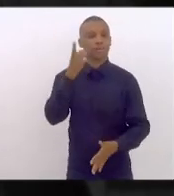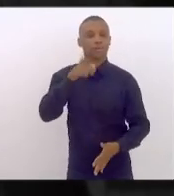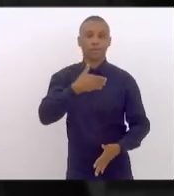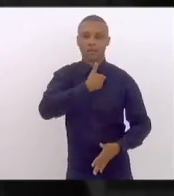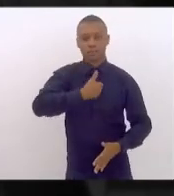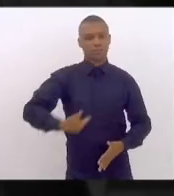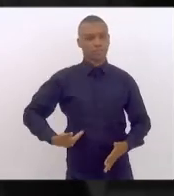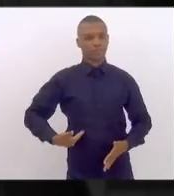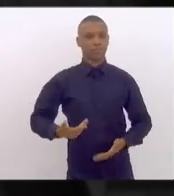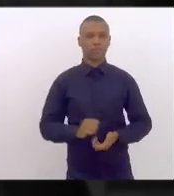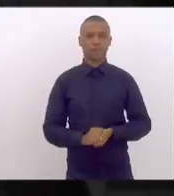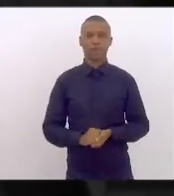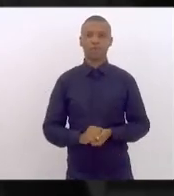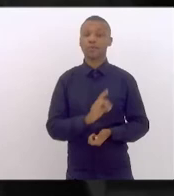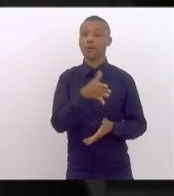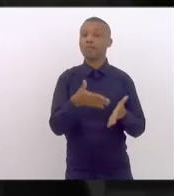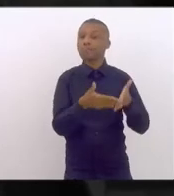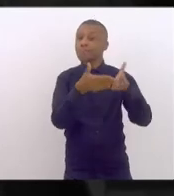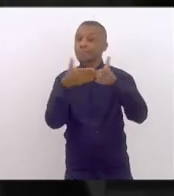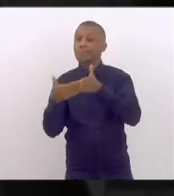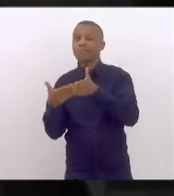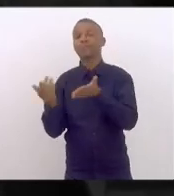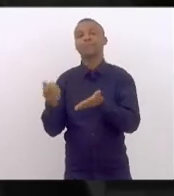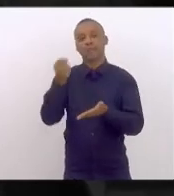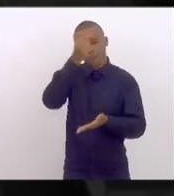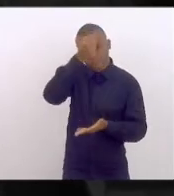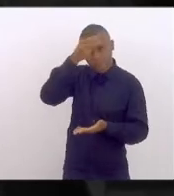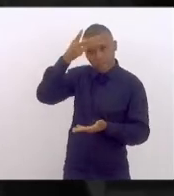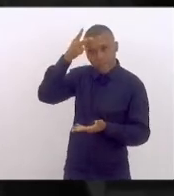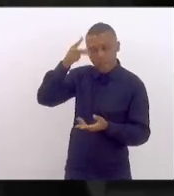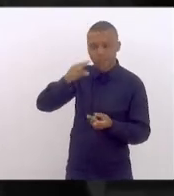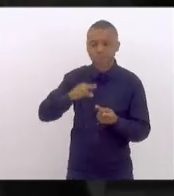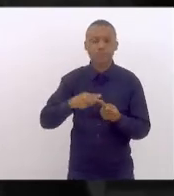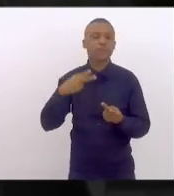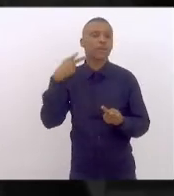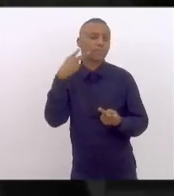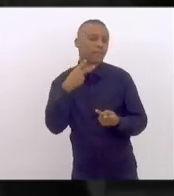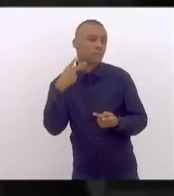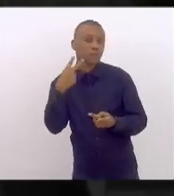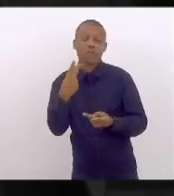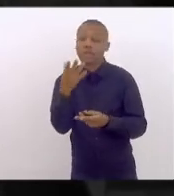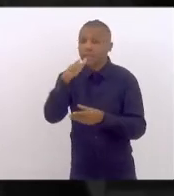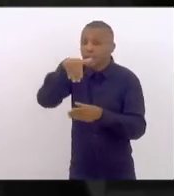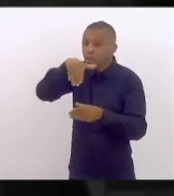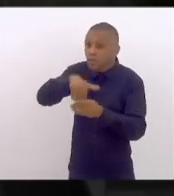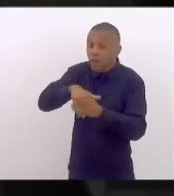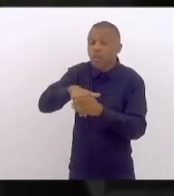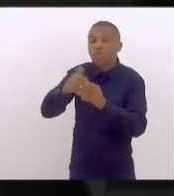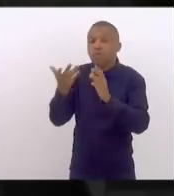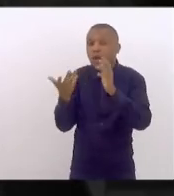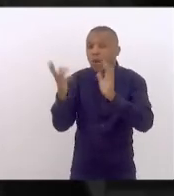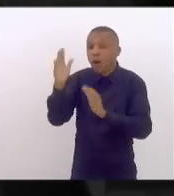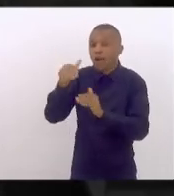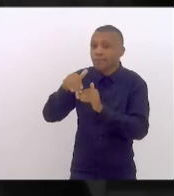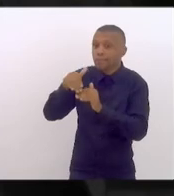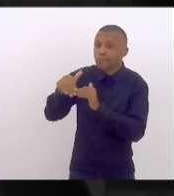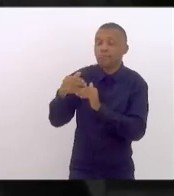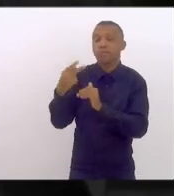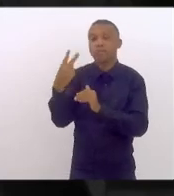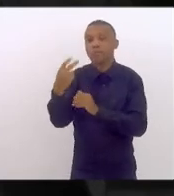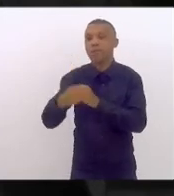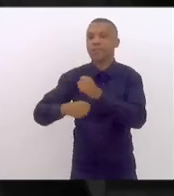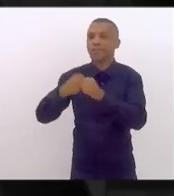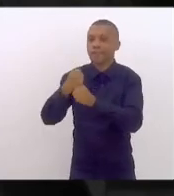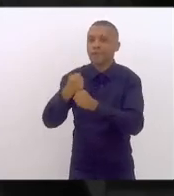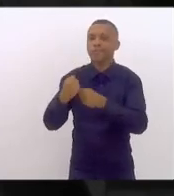apenas ficaram de Fora prefeitos e vereadores que as eleições acontecem agora apenas daqui